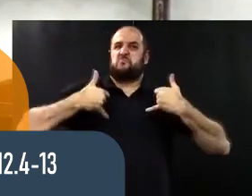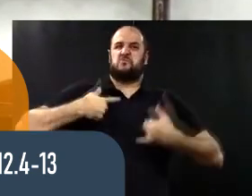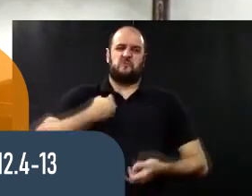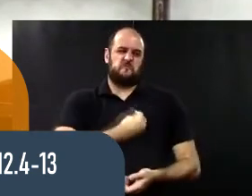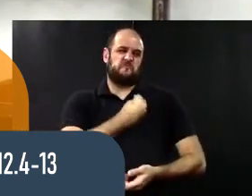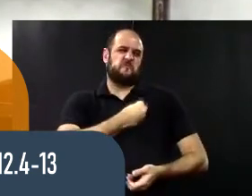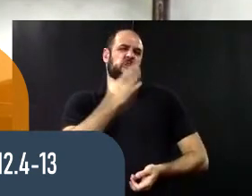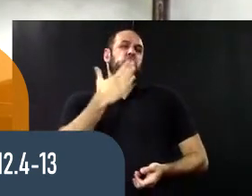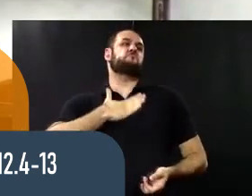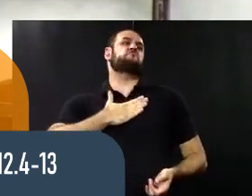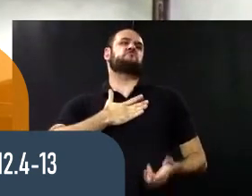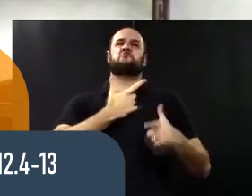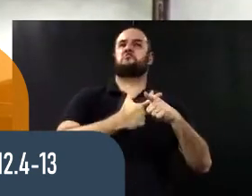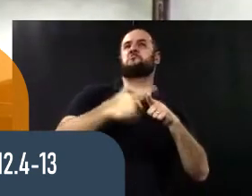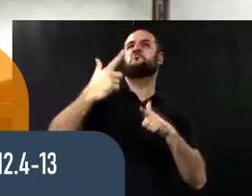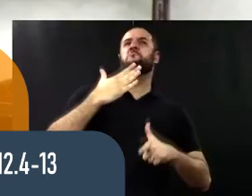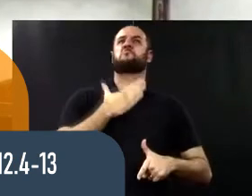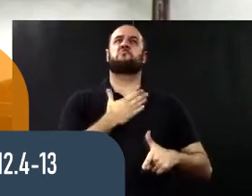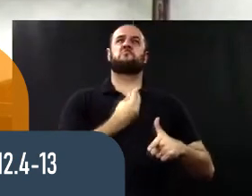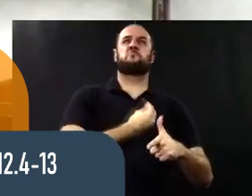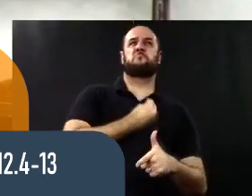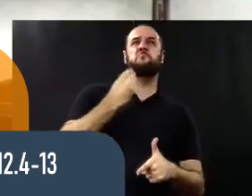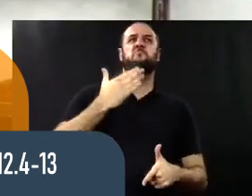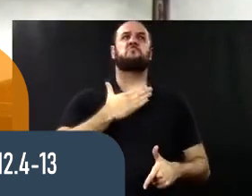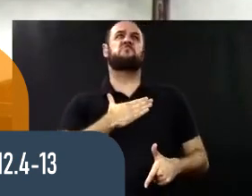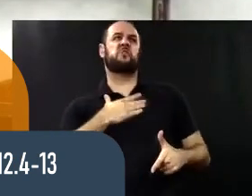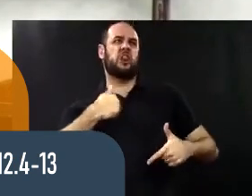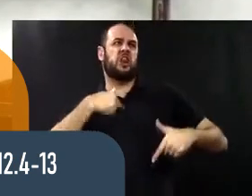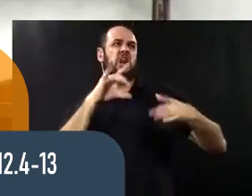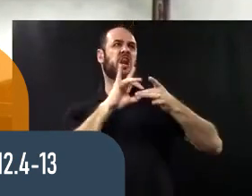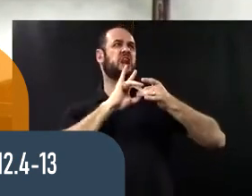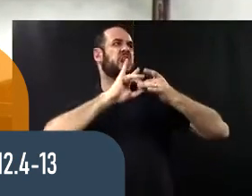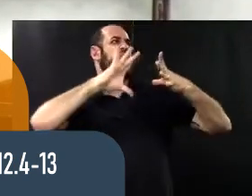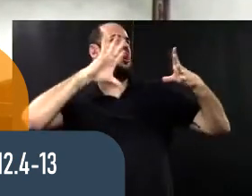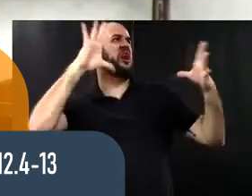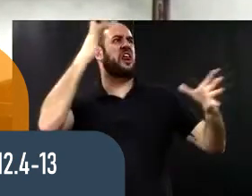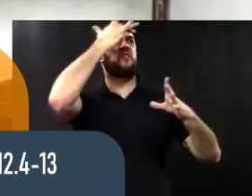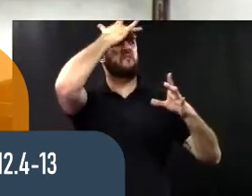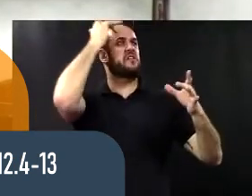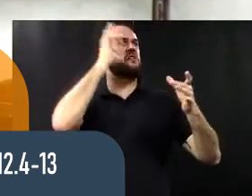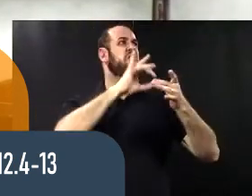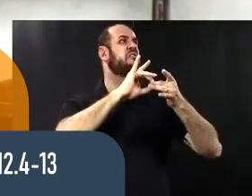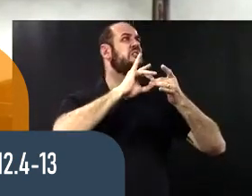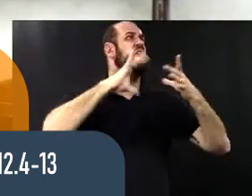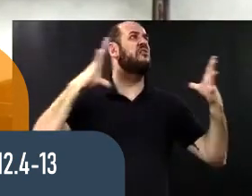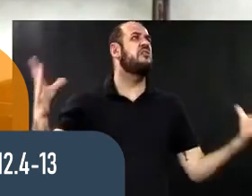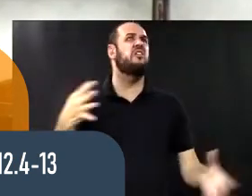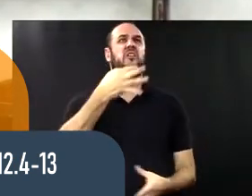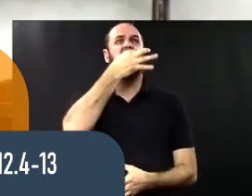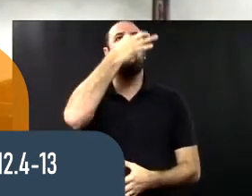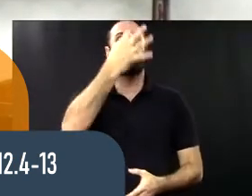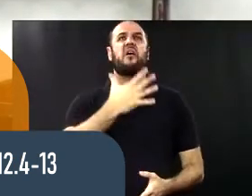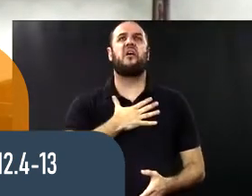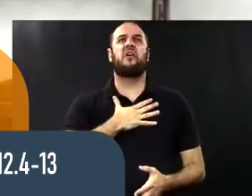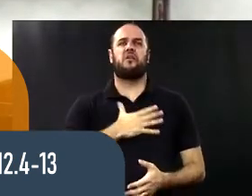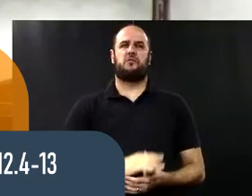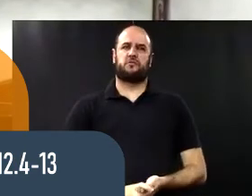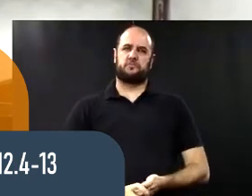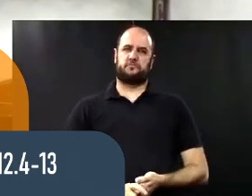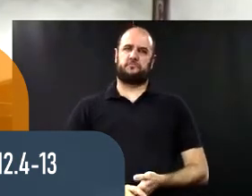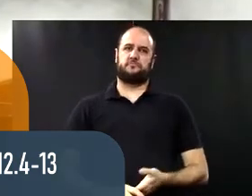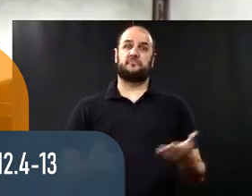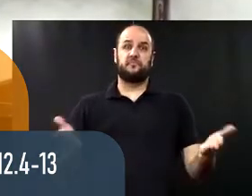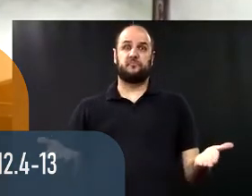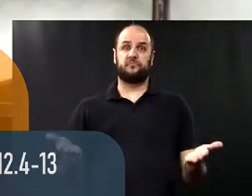vida. Nós temos a nossa liberdade e nós então fazemos aquilo que achamos que deve ser feito. E por que